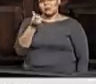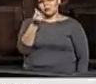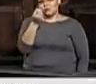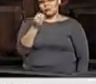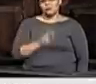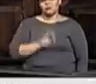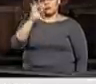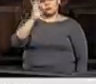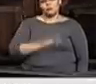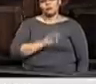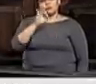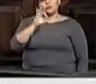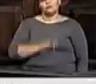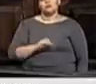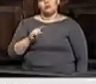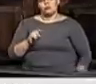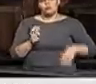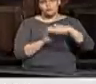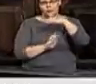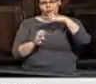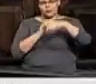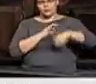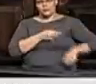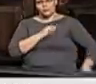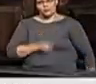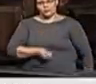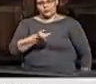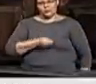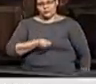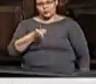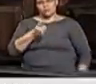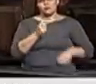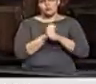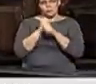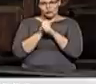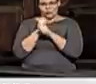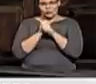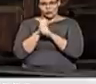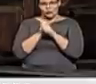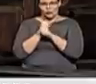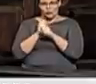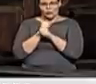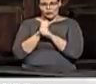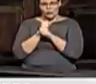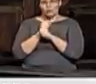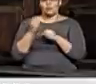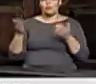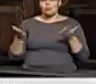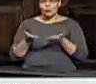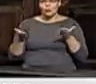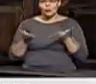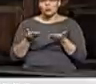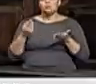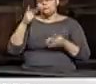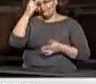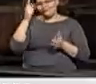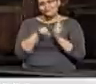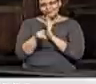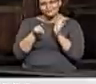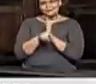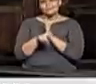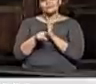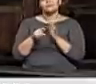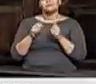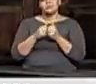60% dos incentivos fiscais concedidos nos últimos anos e hoje questionados,